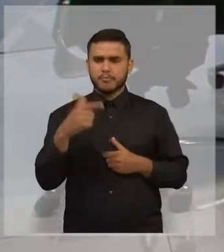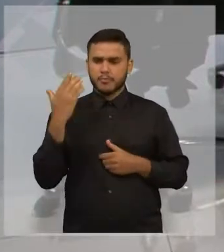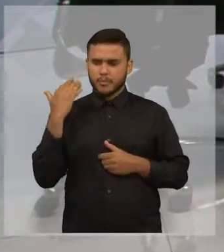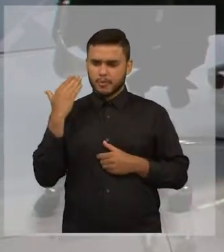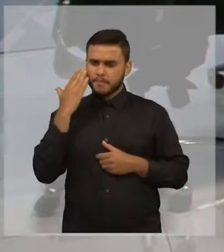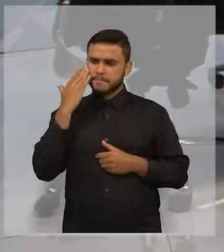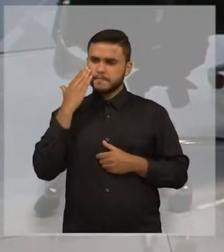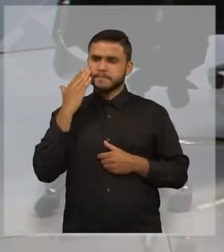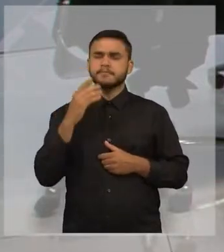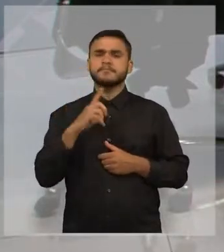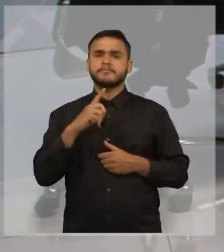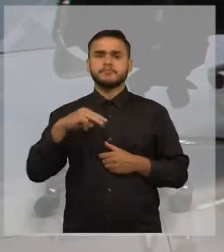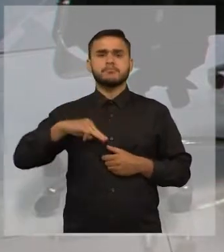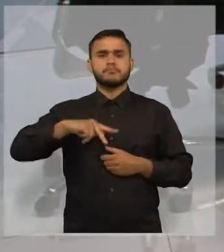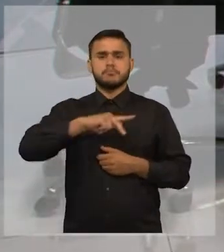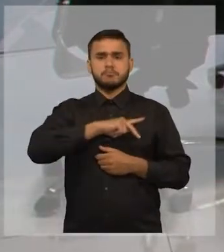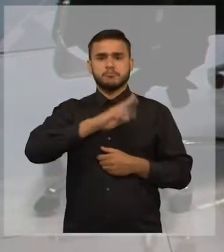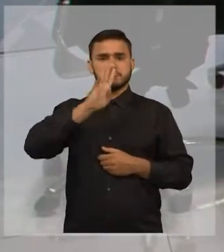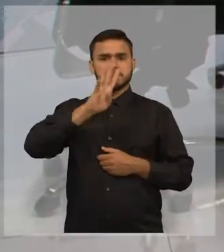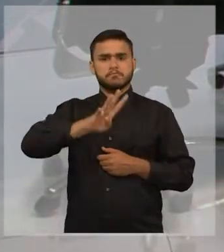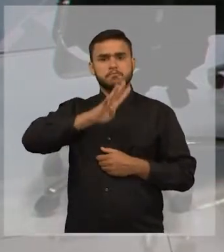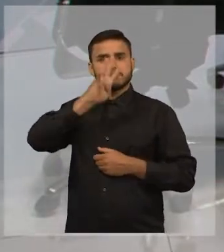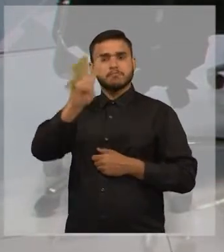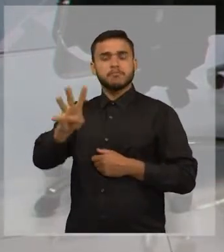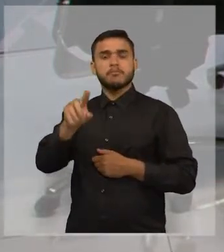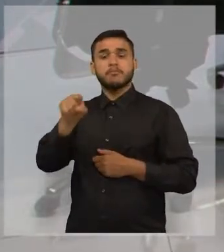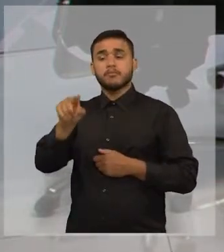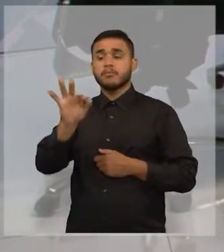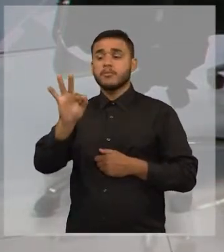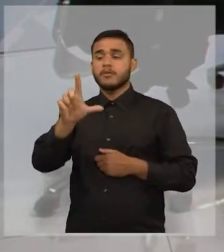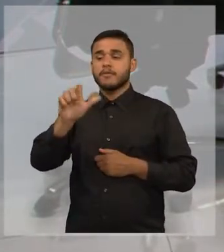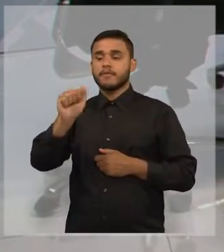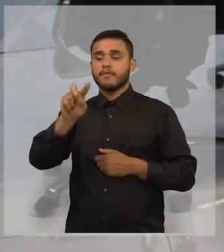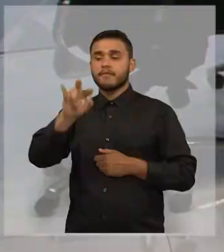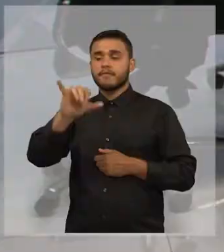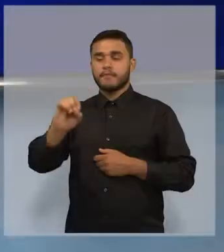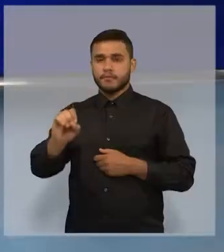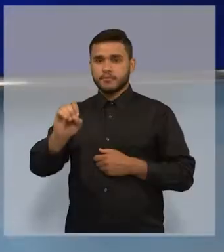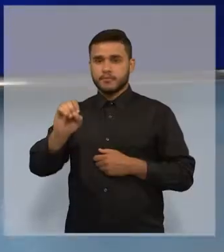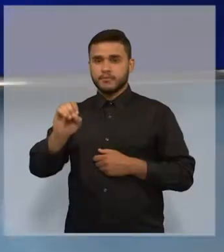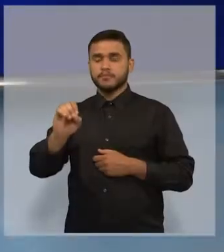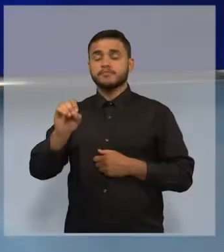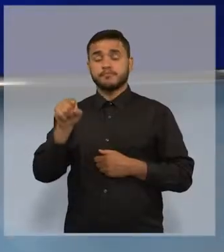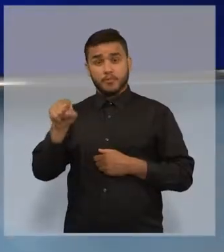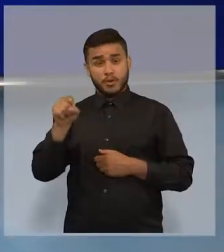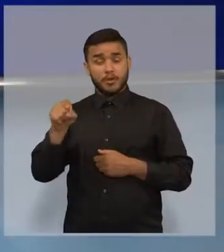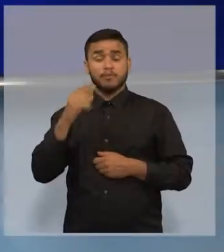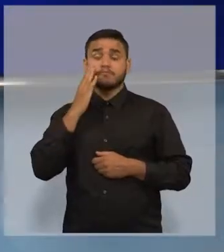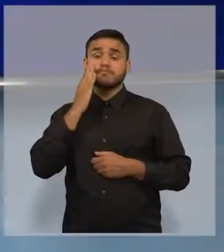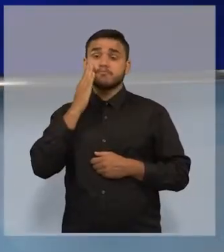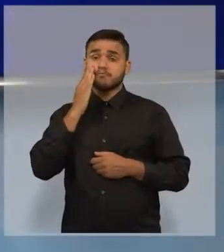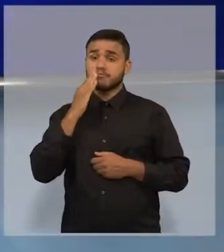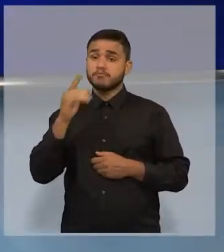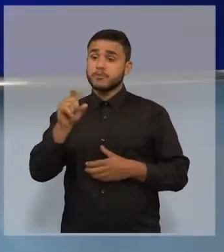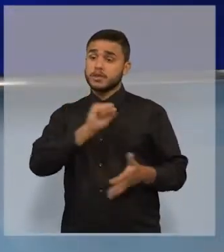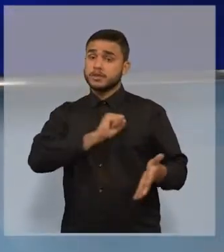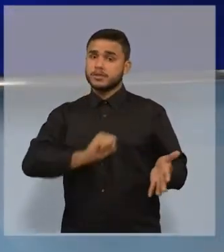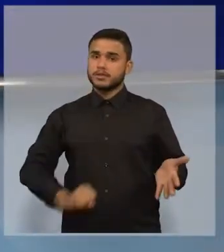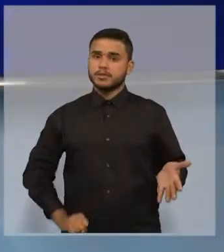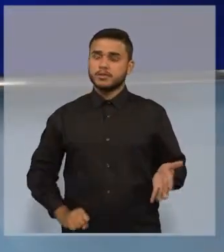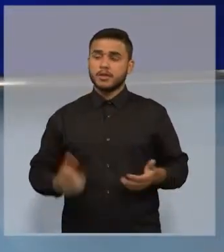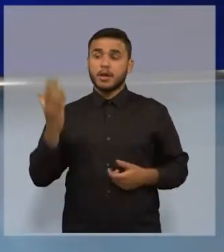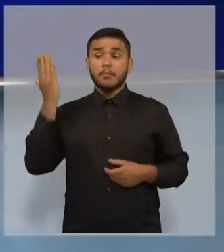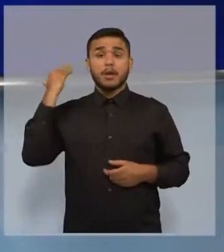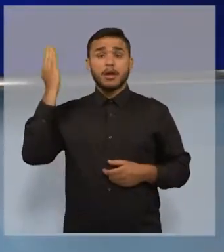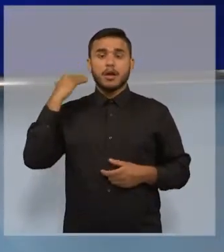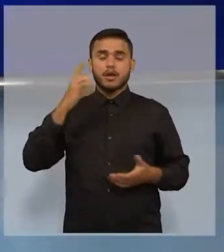semana, o Ministério Público ofereceu denúncia contra o senador Flávio